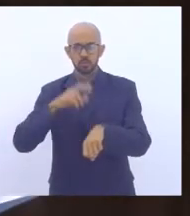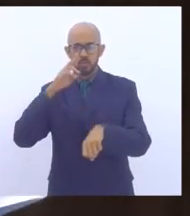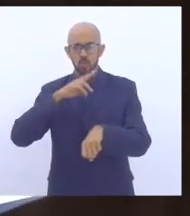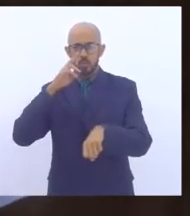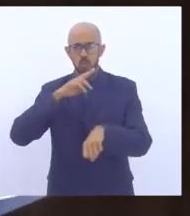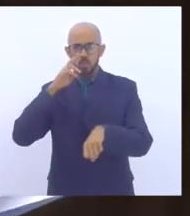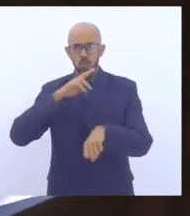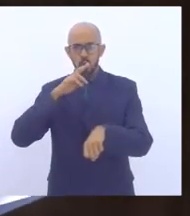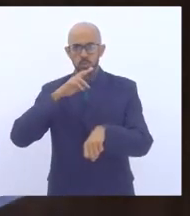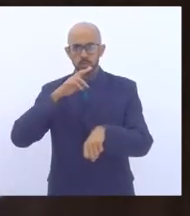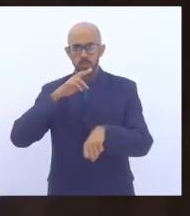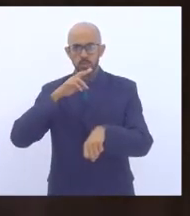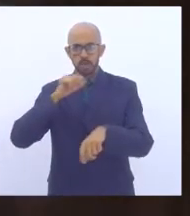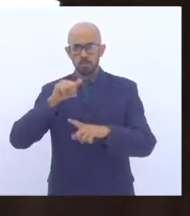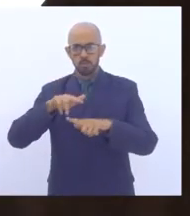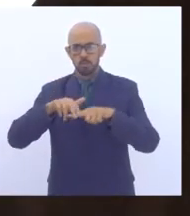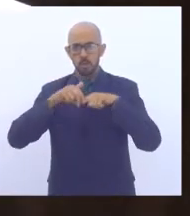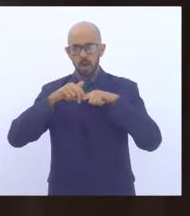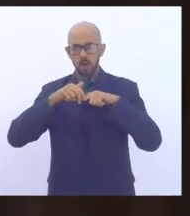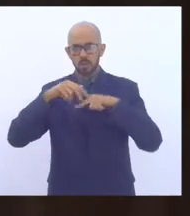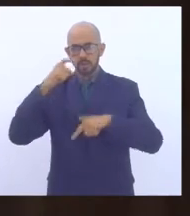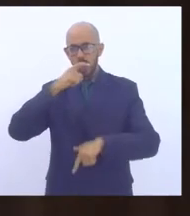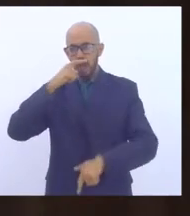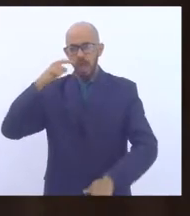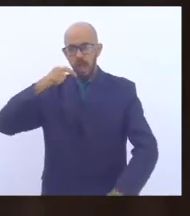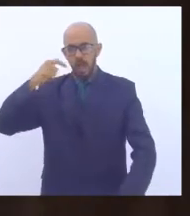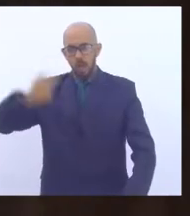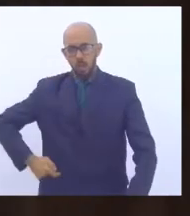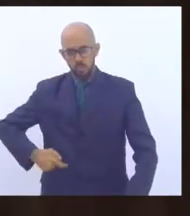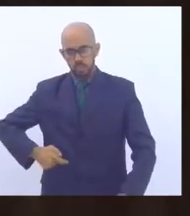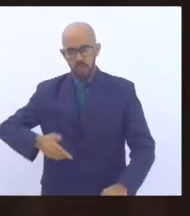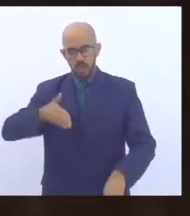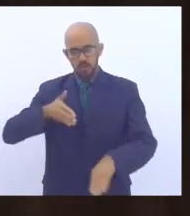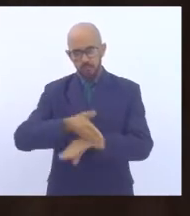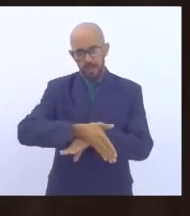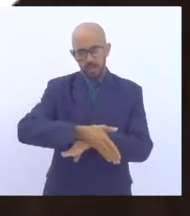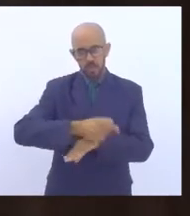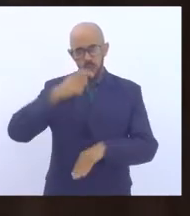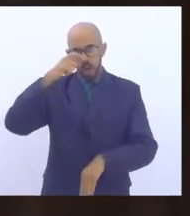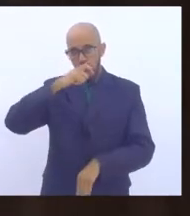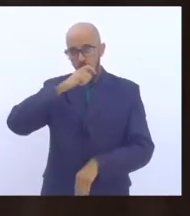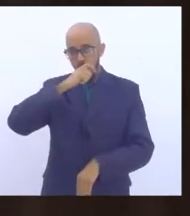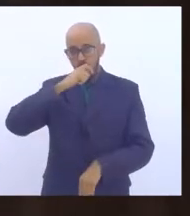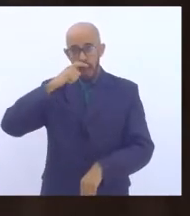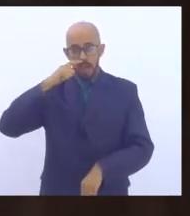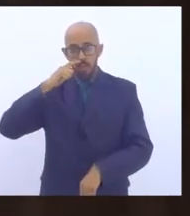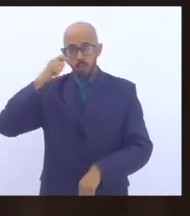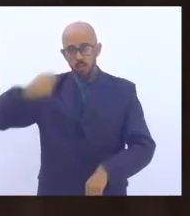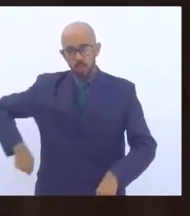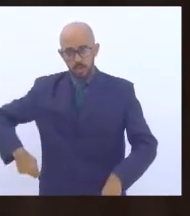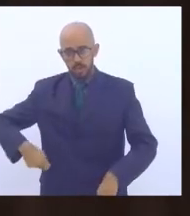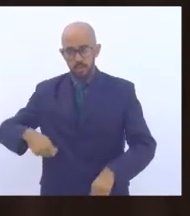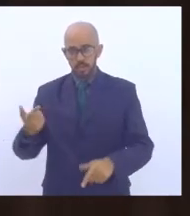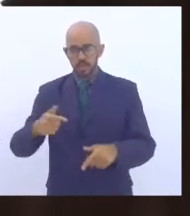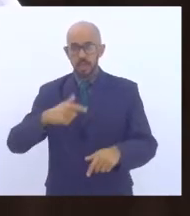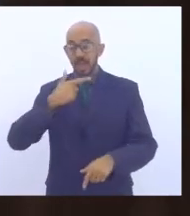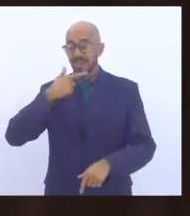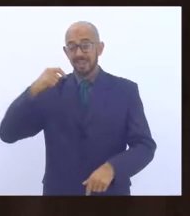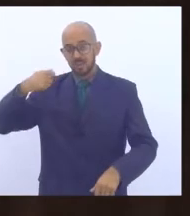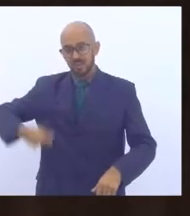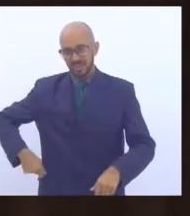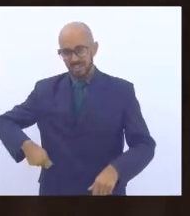que a Rússia invadiu aí ocrania e como tal 18 desestabilizou os